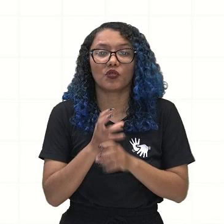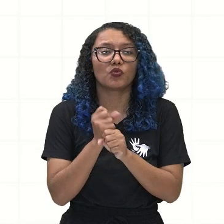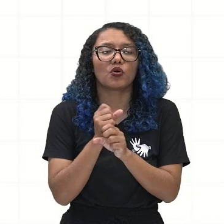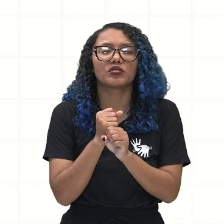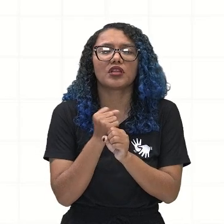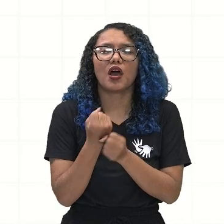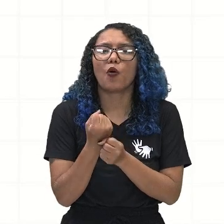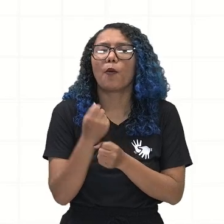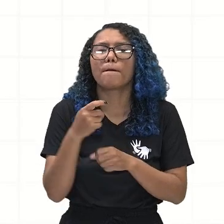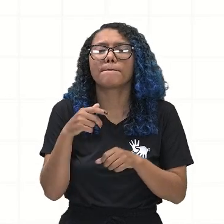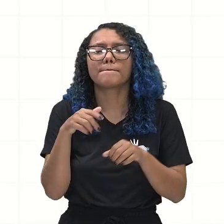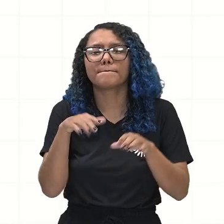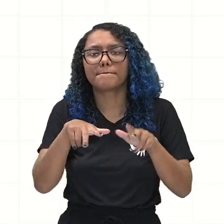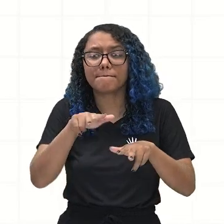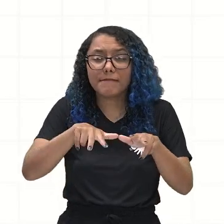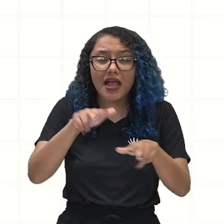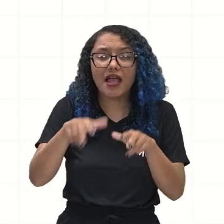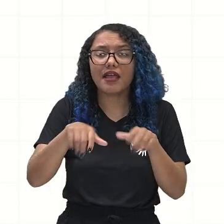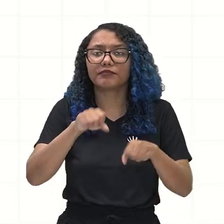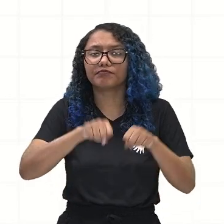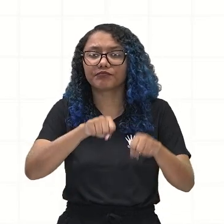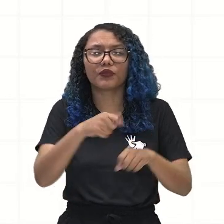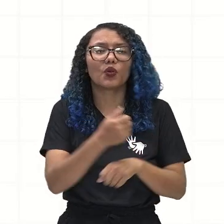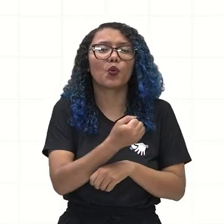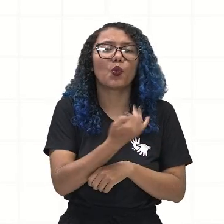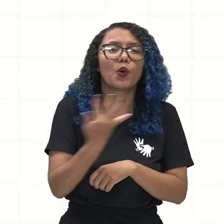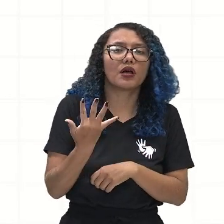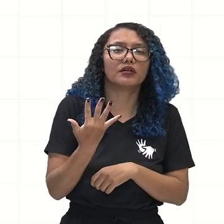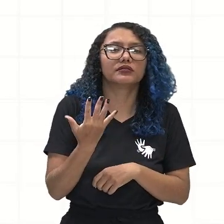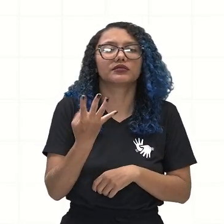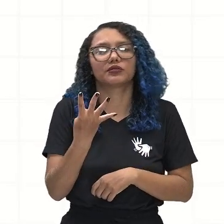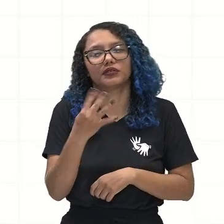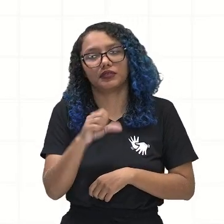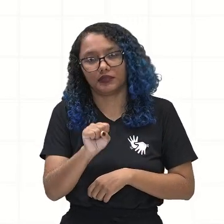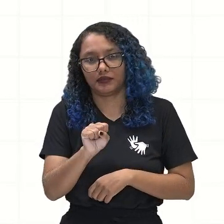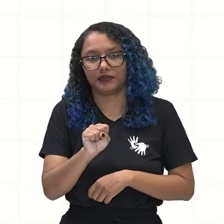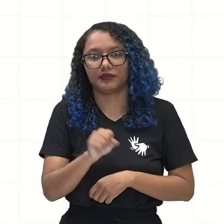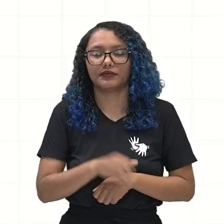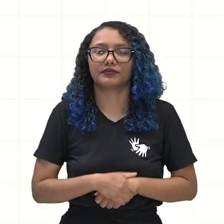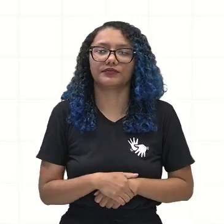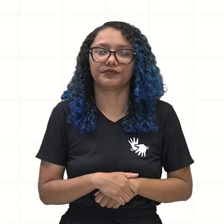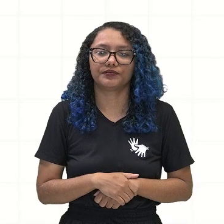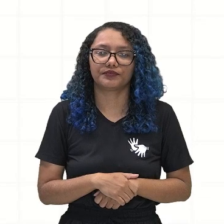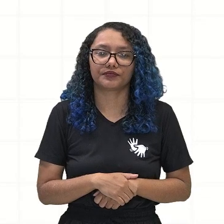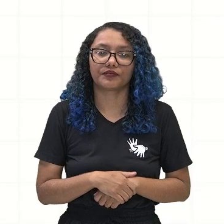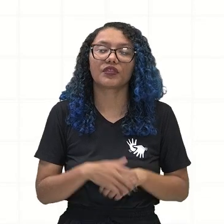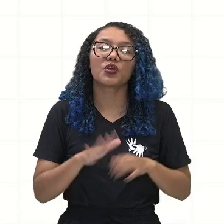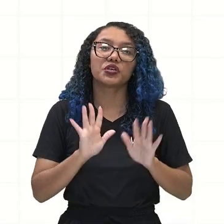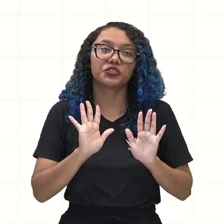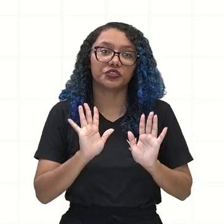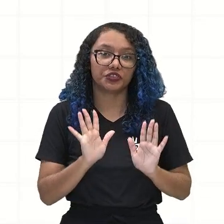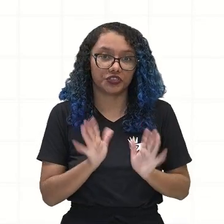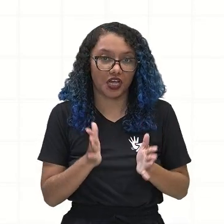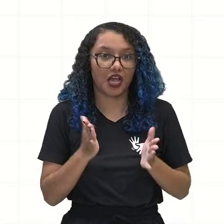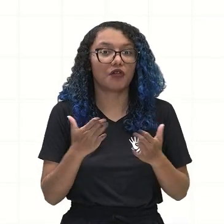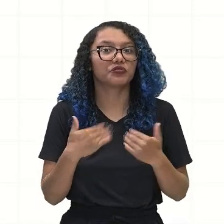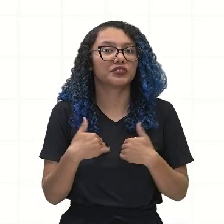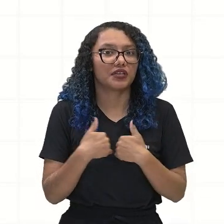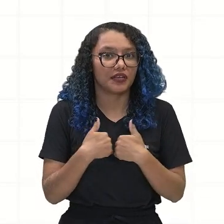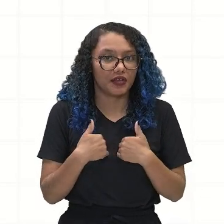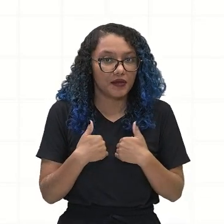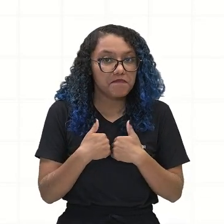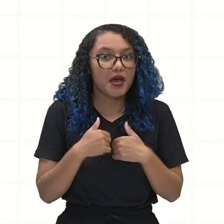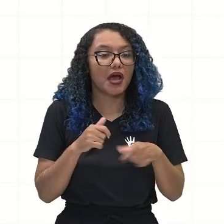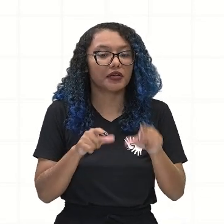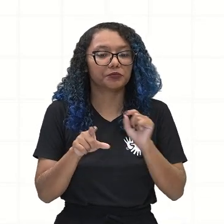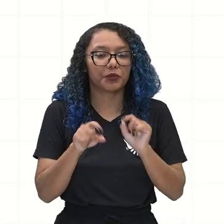48 pés. Ora, então eu já tenho aqui os meus artistas do meu problema, né? E